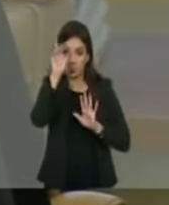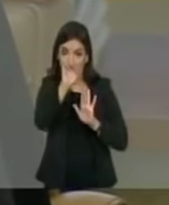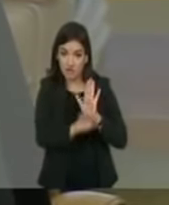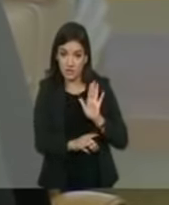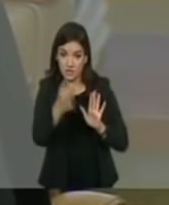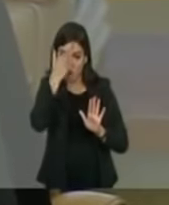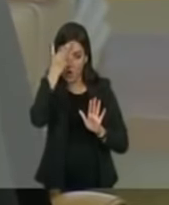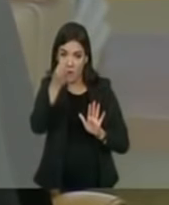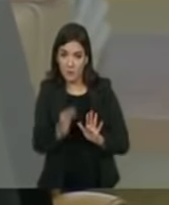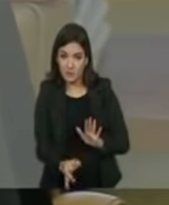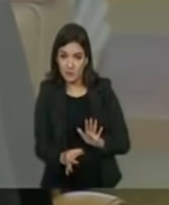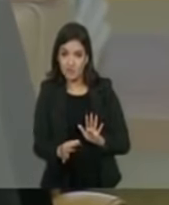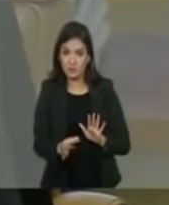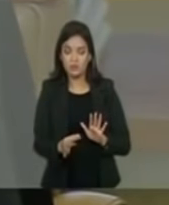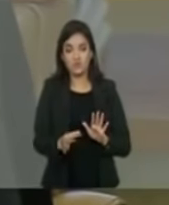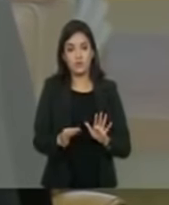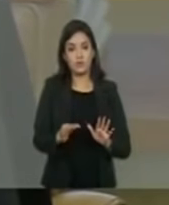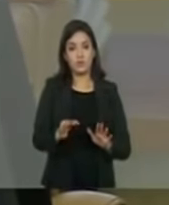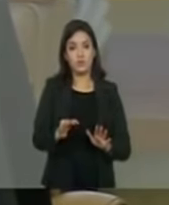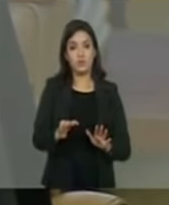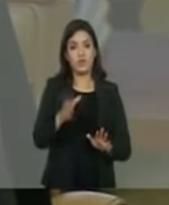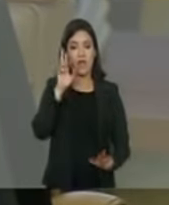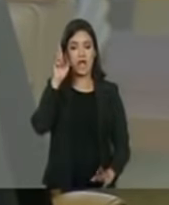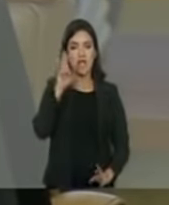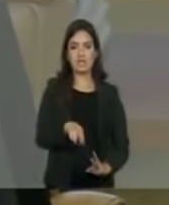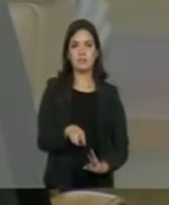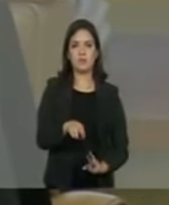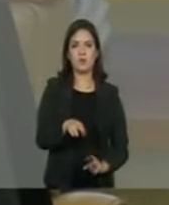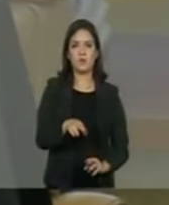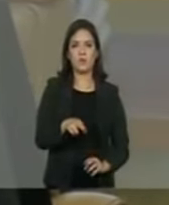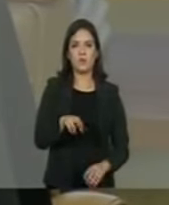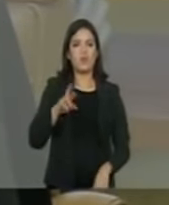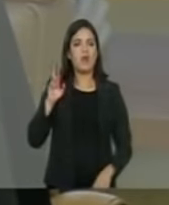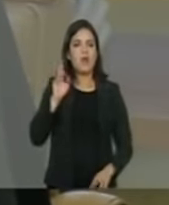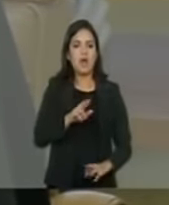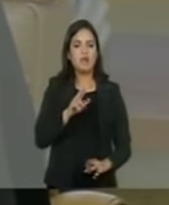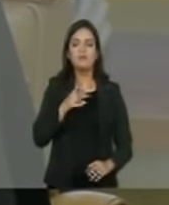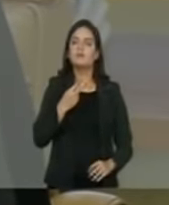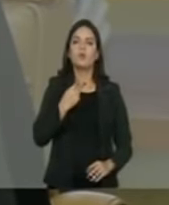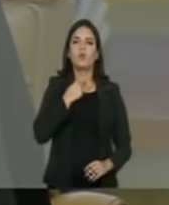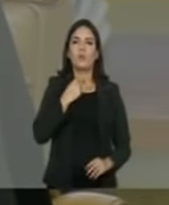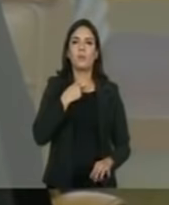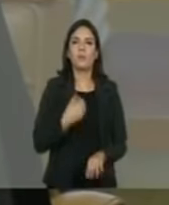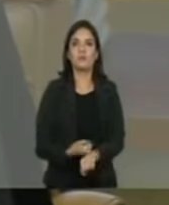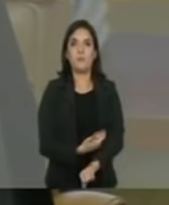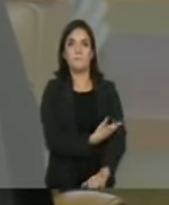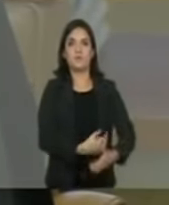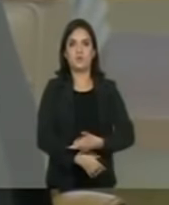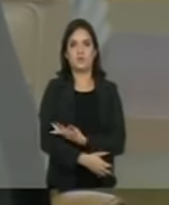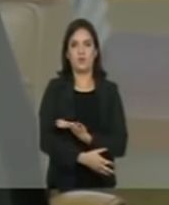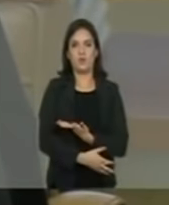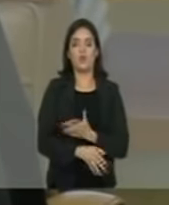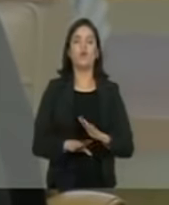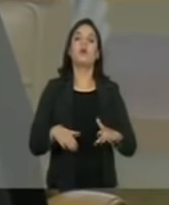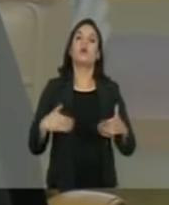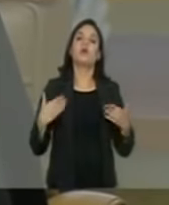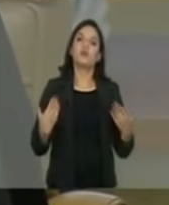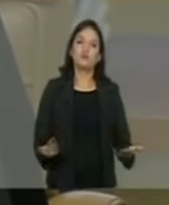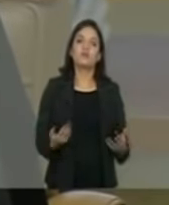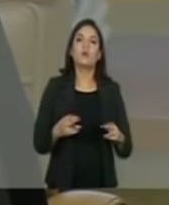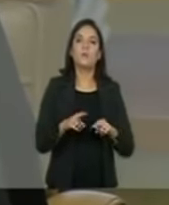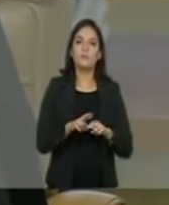vale dizer dá a dimensão da razão dispor vida de paixão nesse sentido o processo